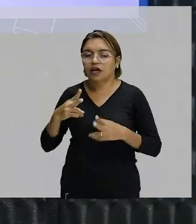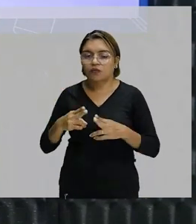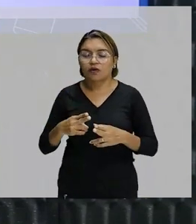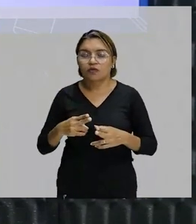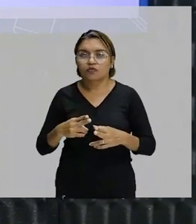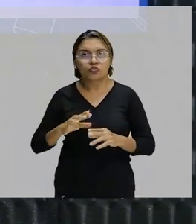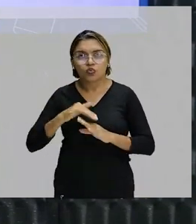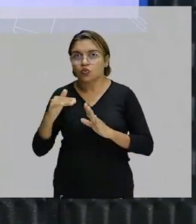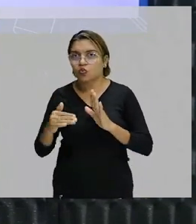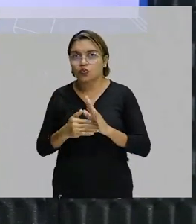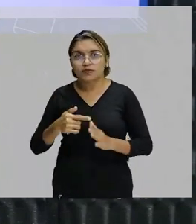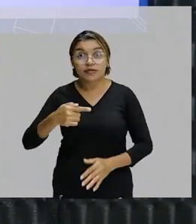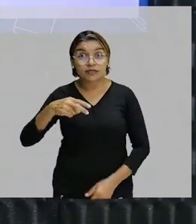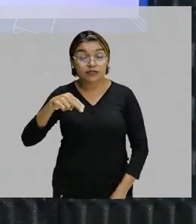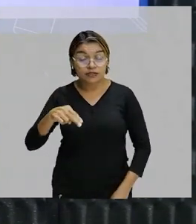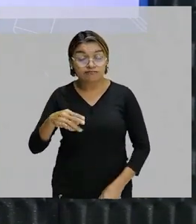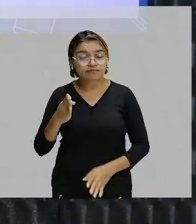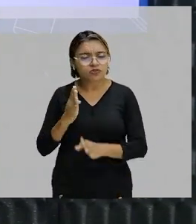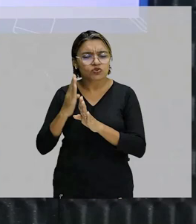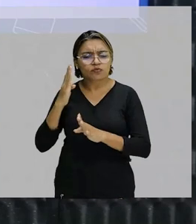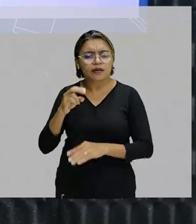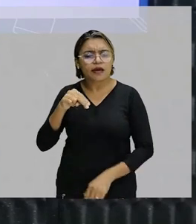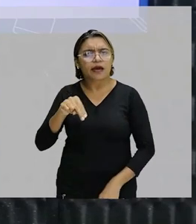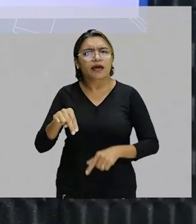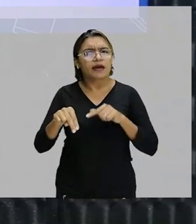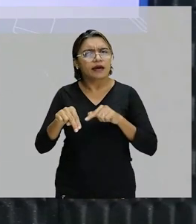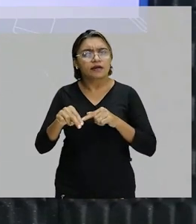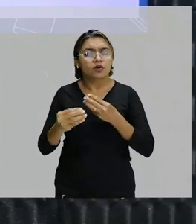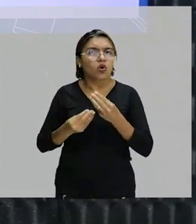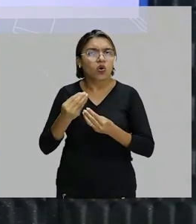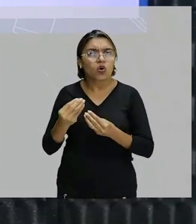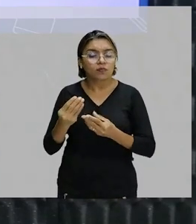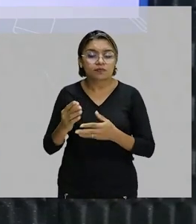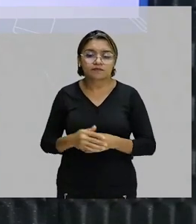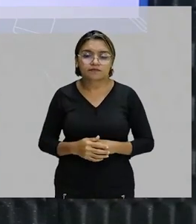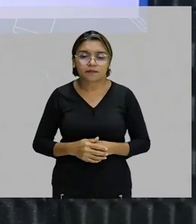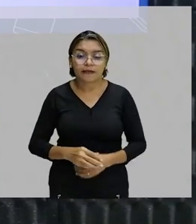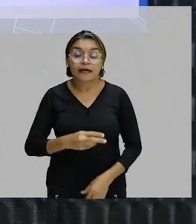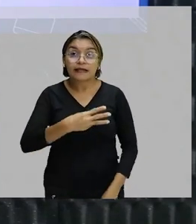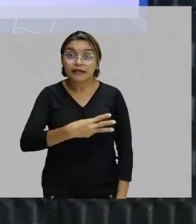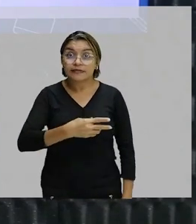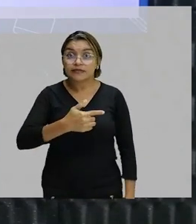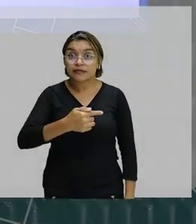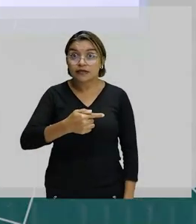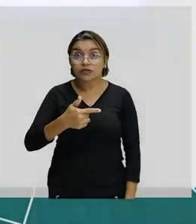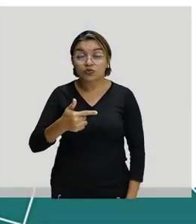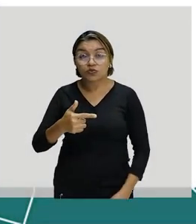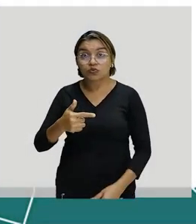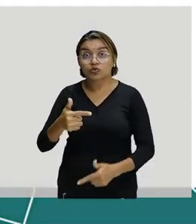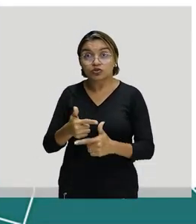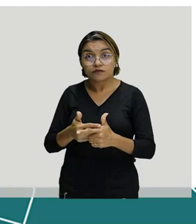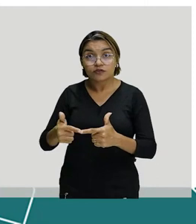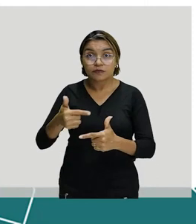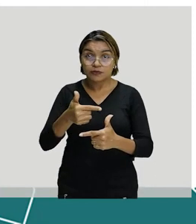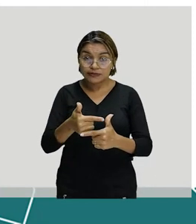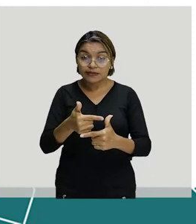7n para eu descobrir quem é n que que eu faço agora vou fazer 372 di por 7 e isso tem